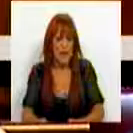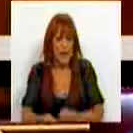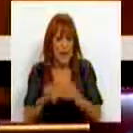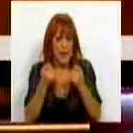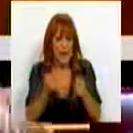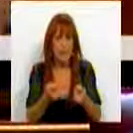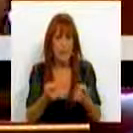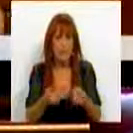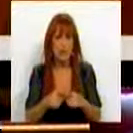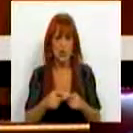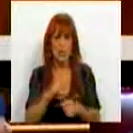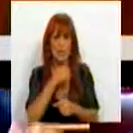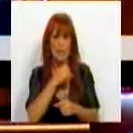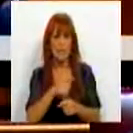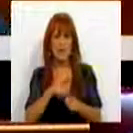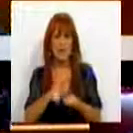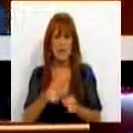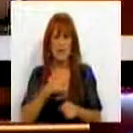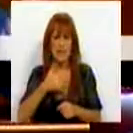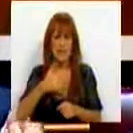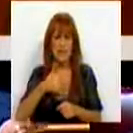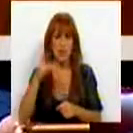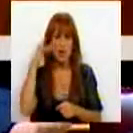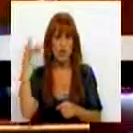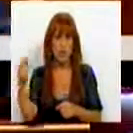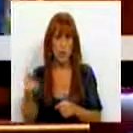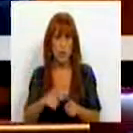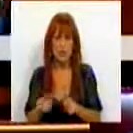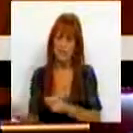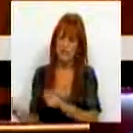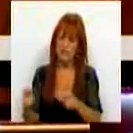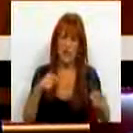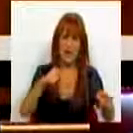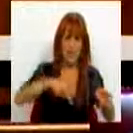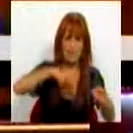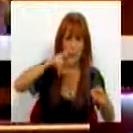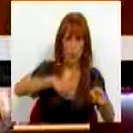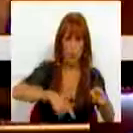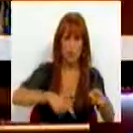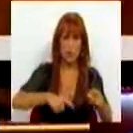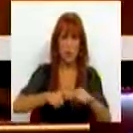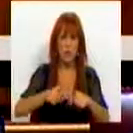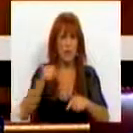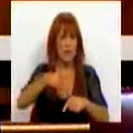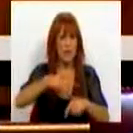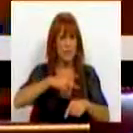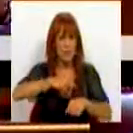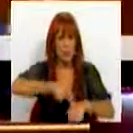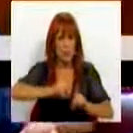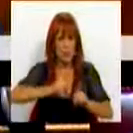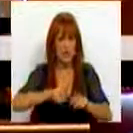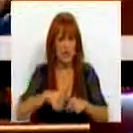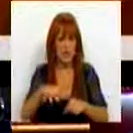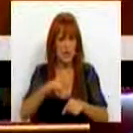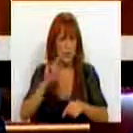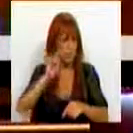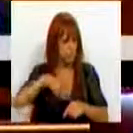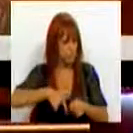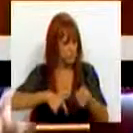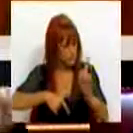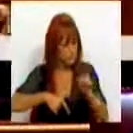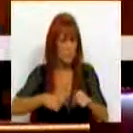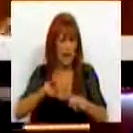investimentos que já permitem às empresas estrangeiras que investem em Portugal demandar Portugal em situações de